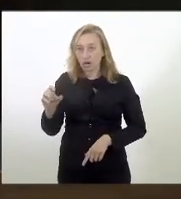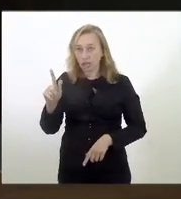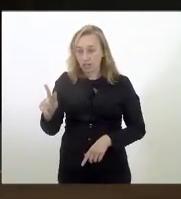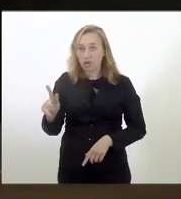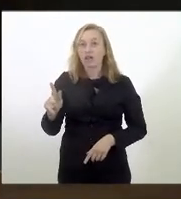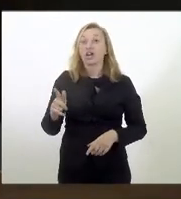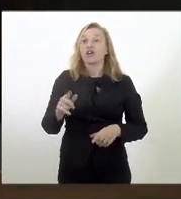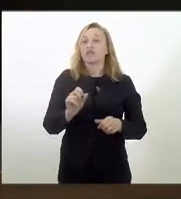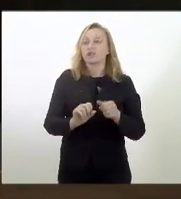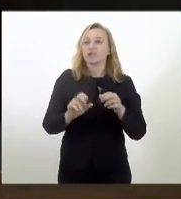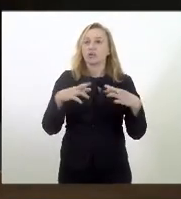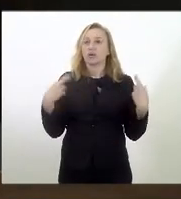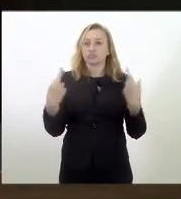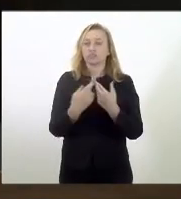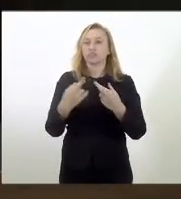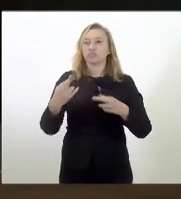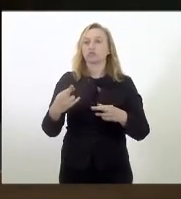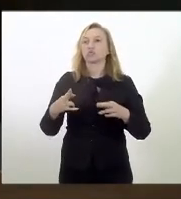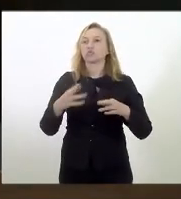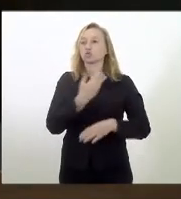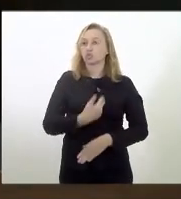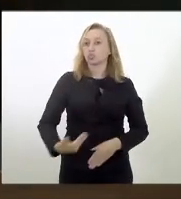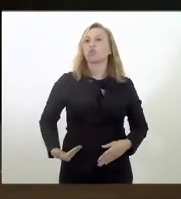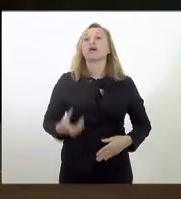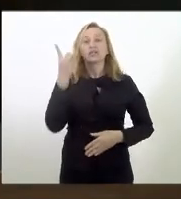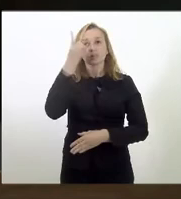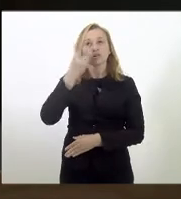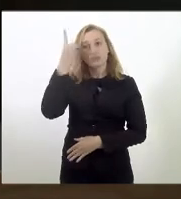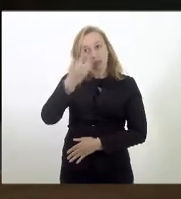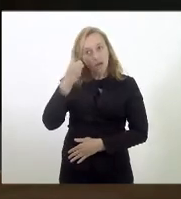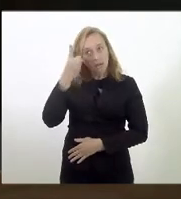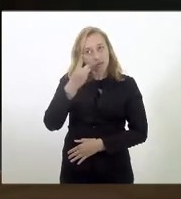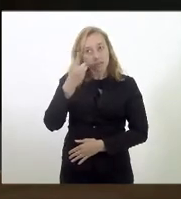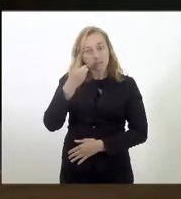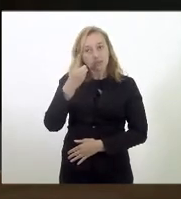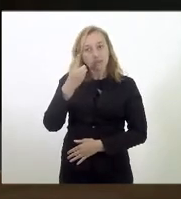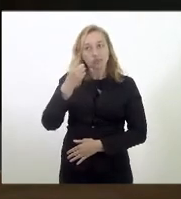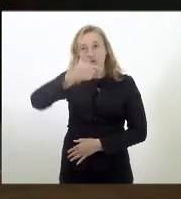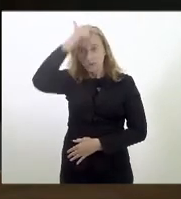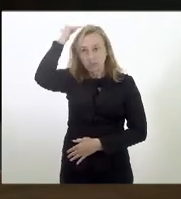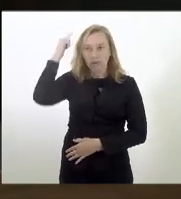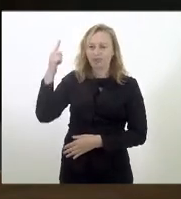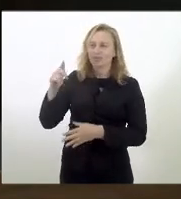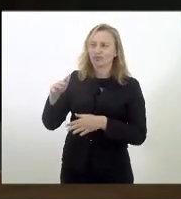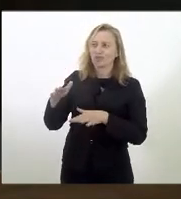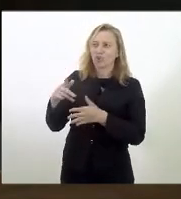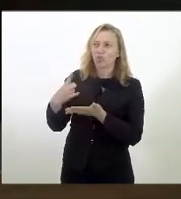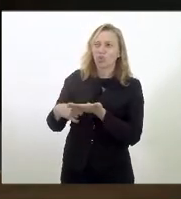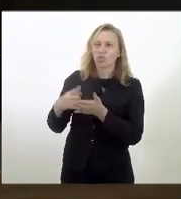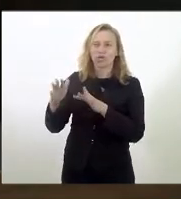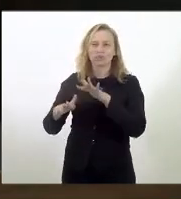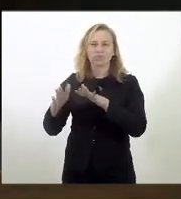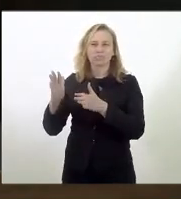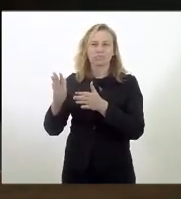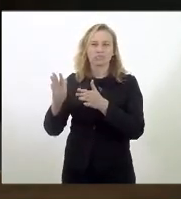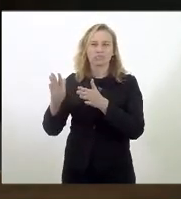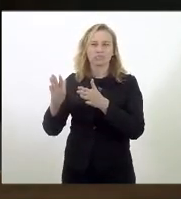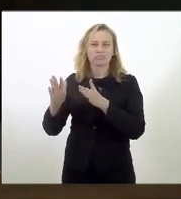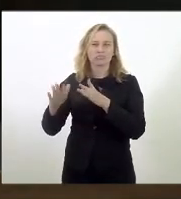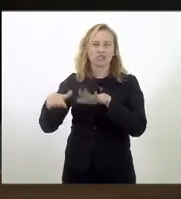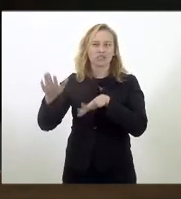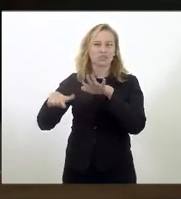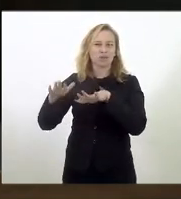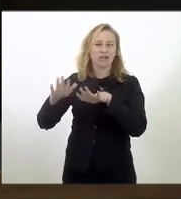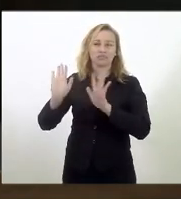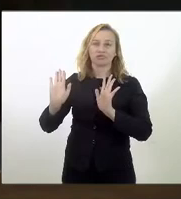públicas. O deputado Luiz Paulo concorda mais ou menos com essa tese. É